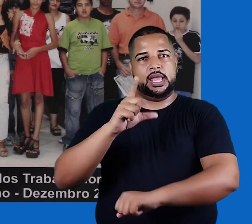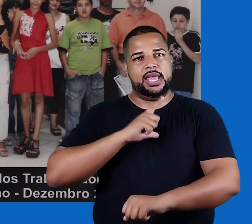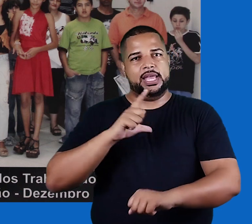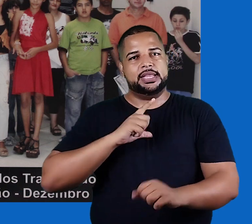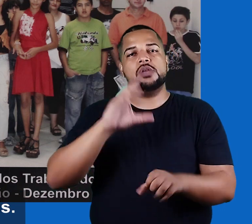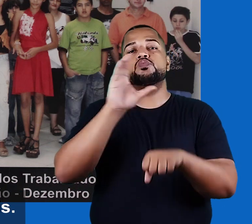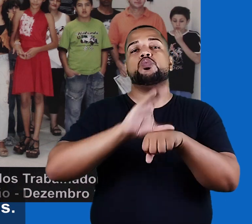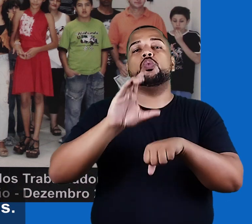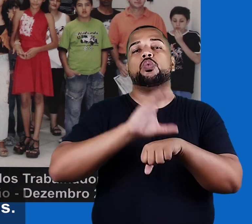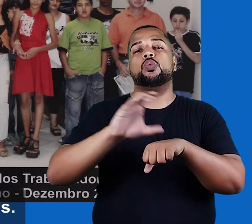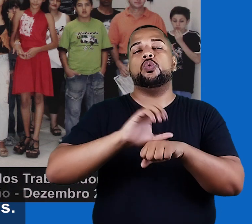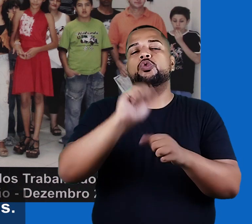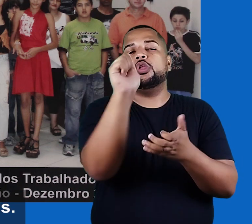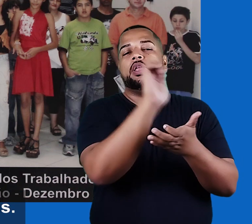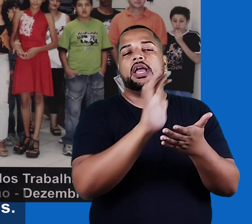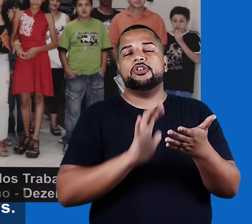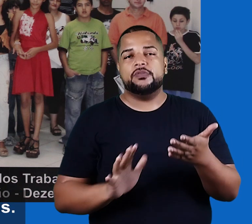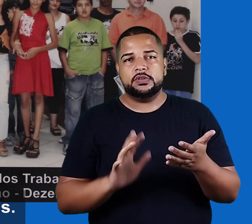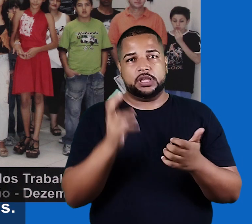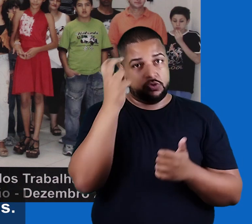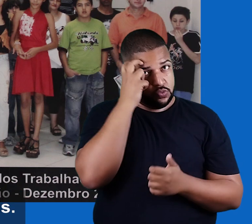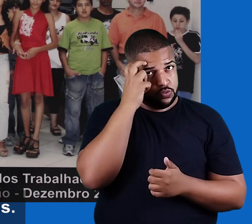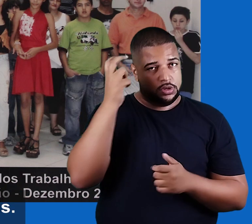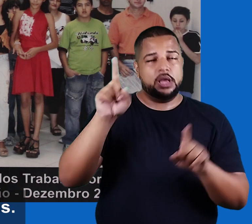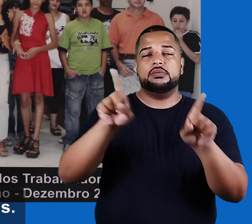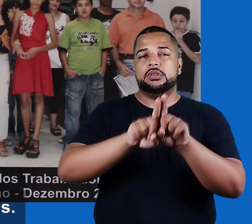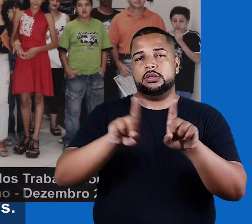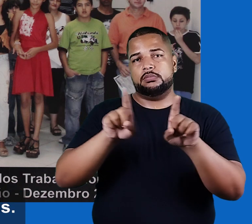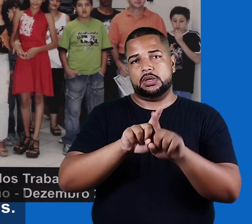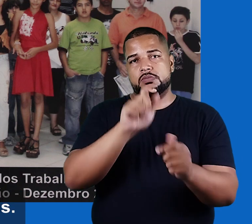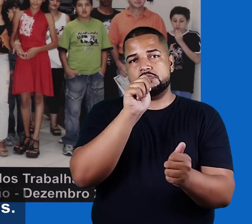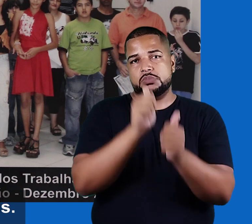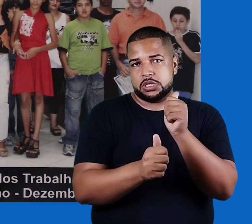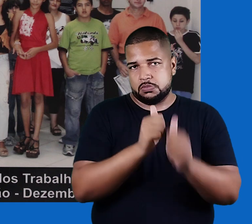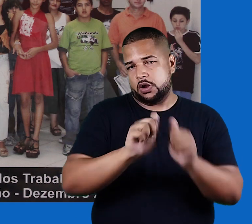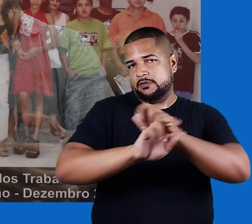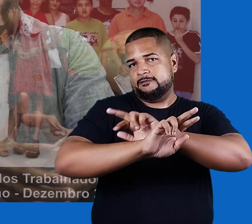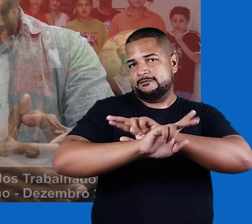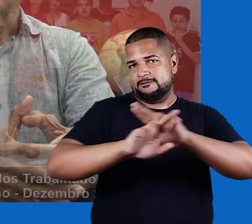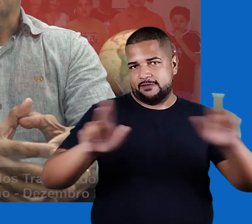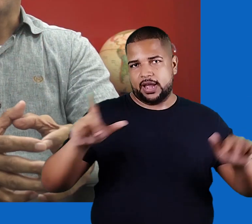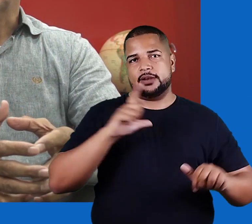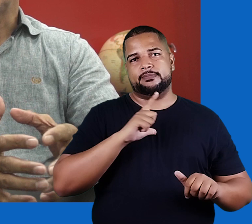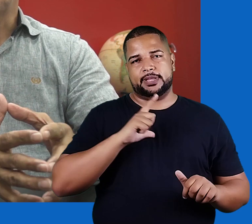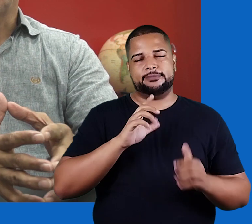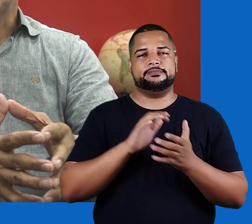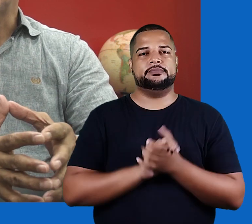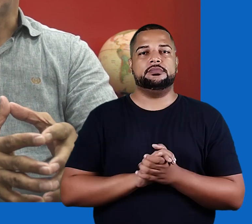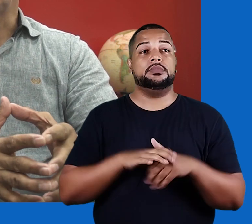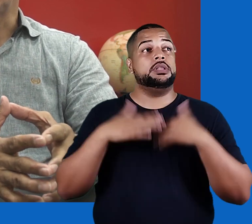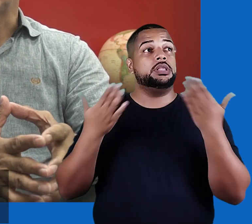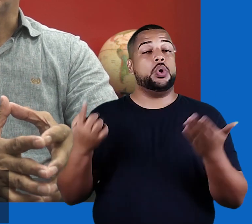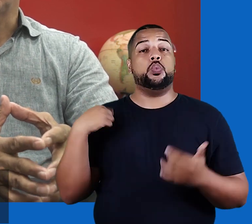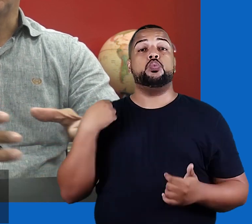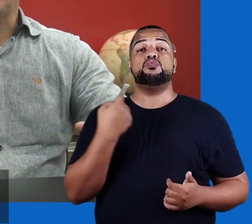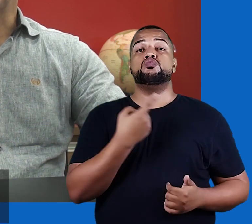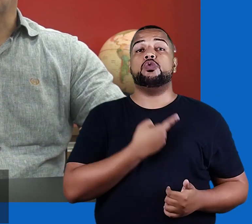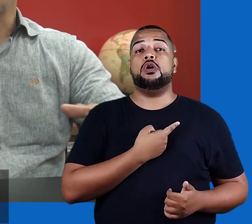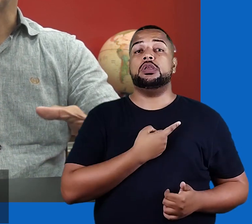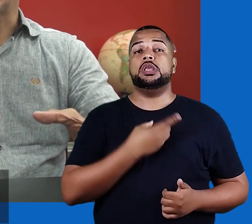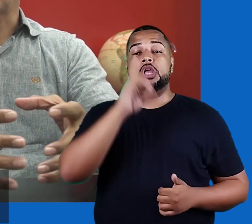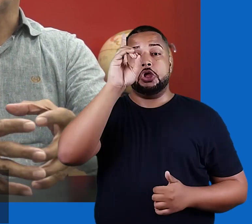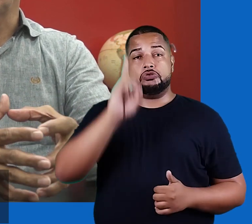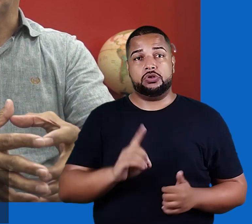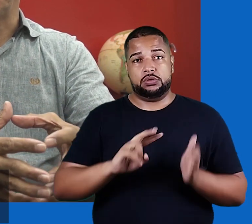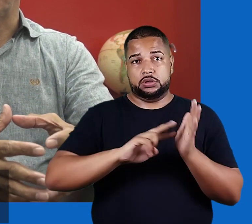abrigar cursos e atividades culturais, esportivas e sociais. E chegou um momento que nós começamos a entender o seguinte: não é